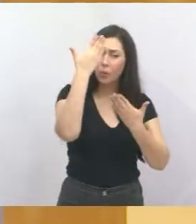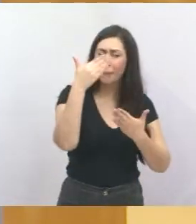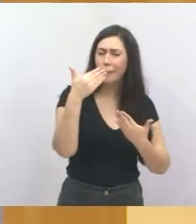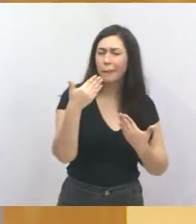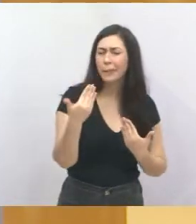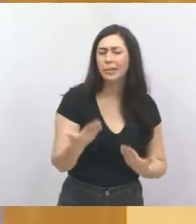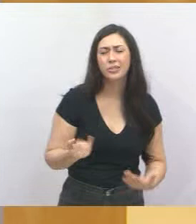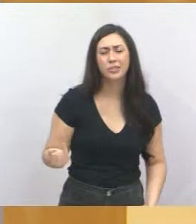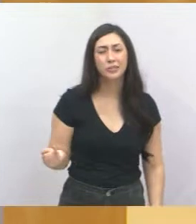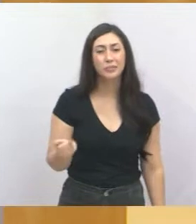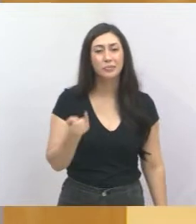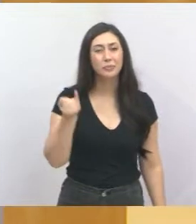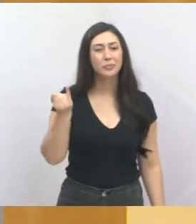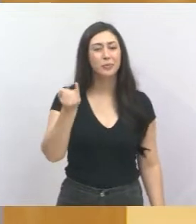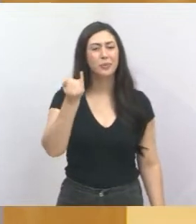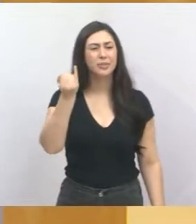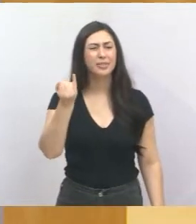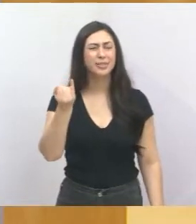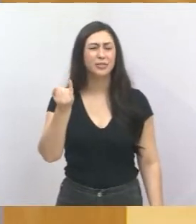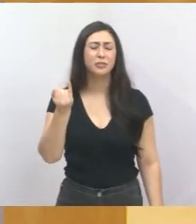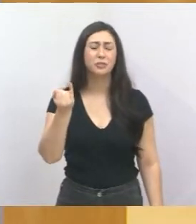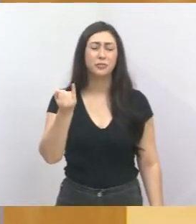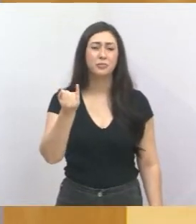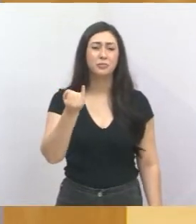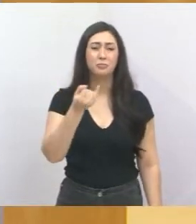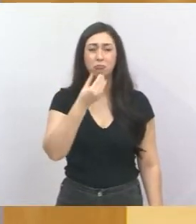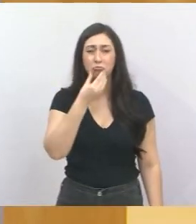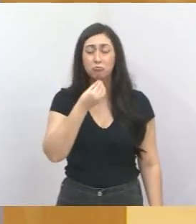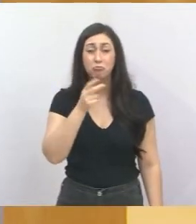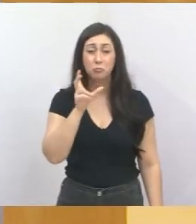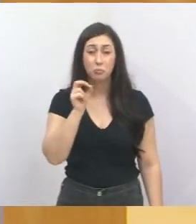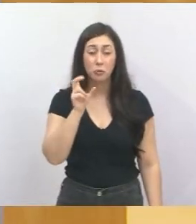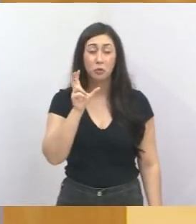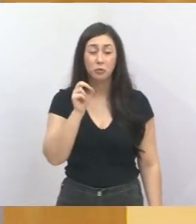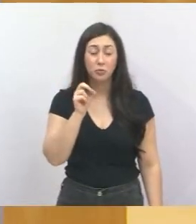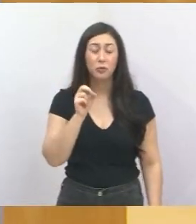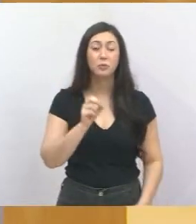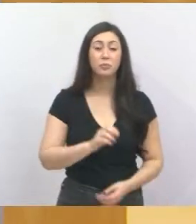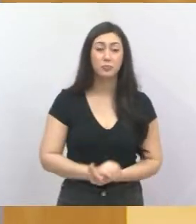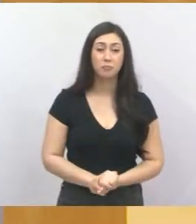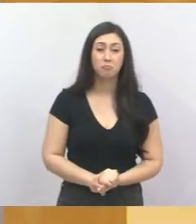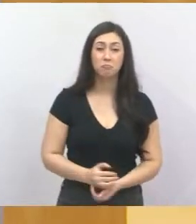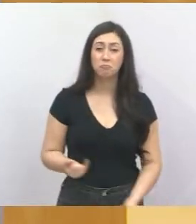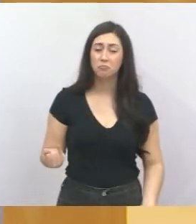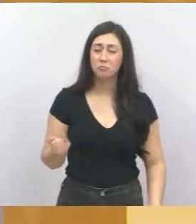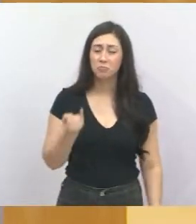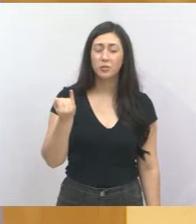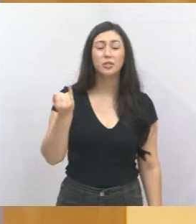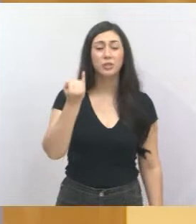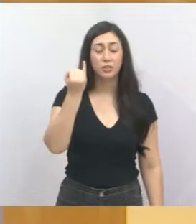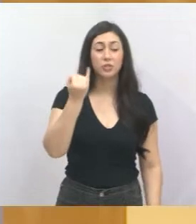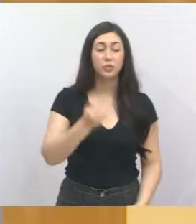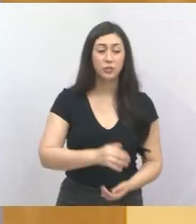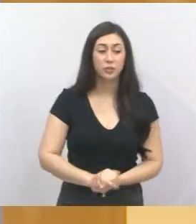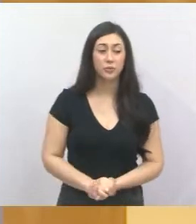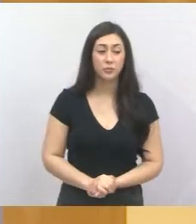tão importante, tão significativa para o seu avô, né? Isso é muito importante, Bruna. E confesso